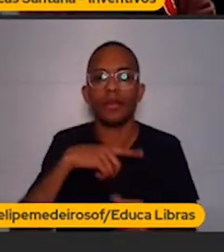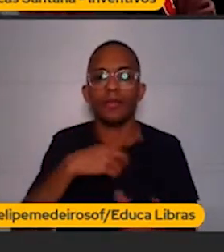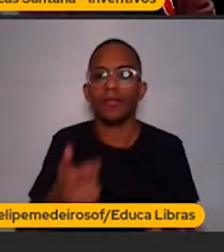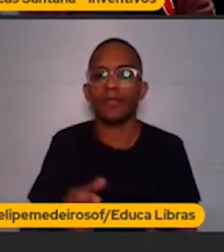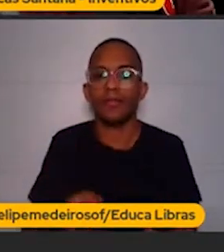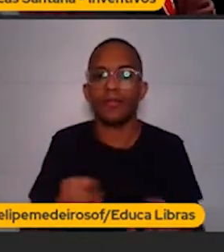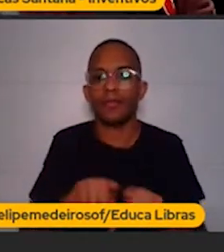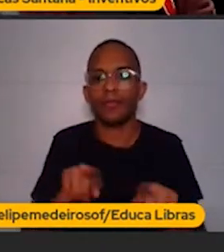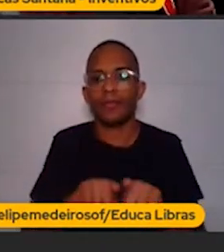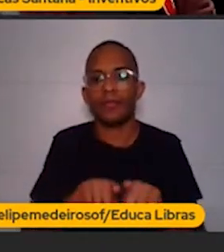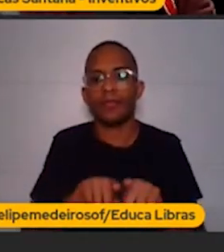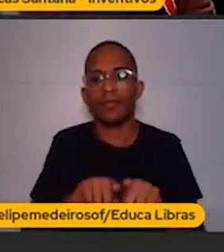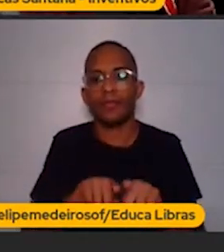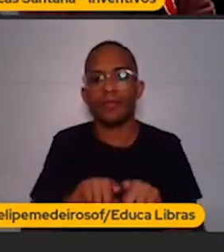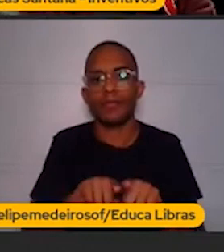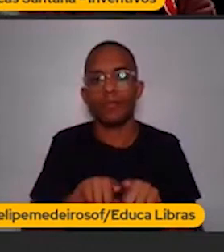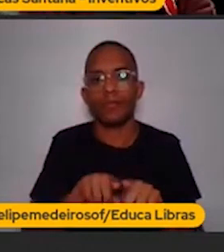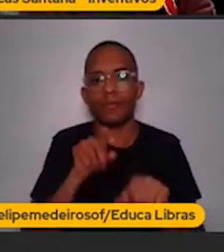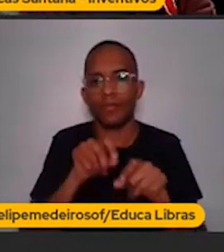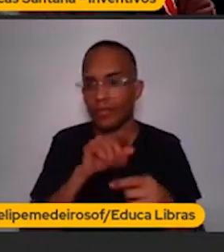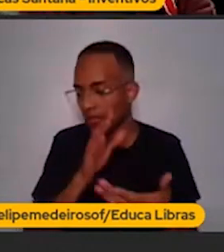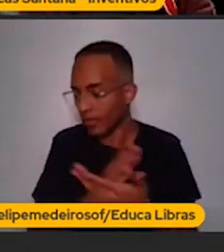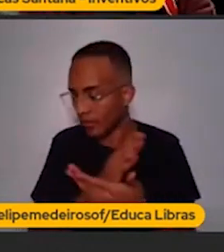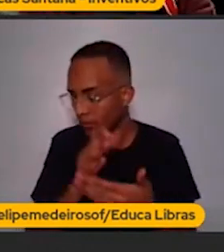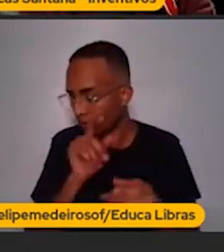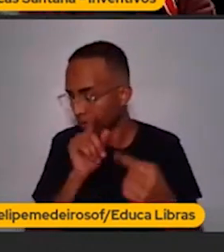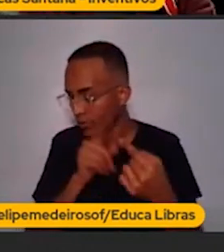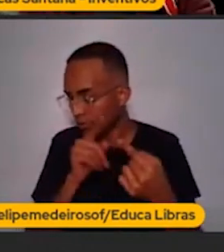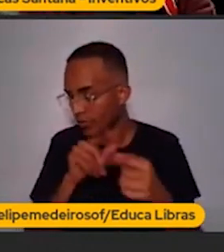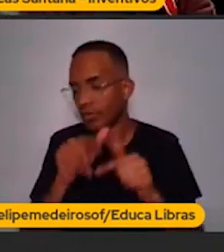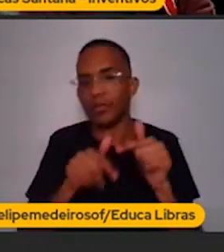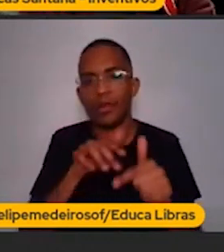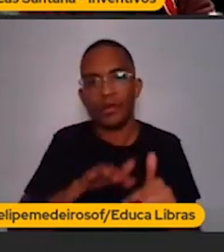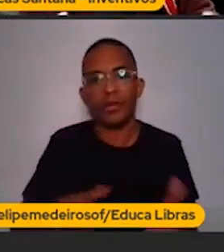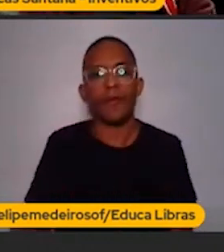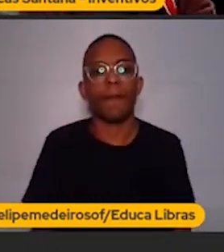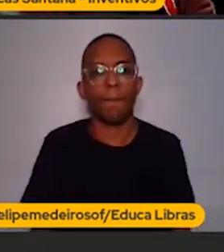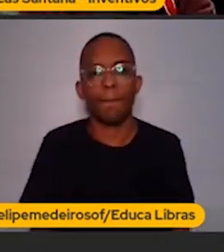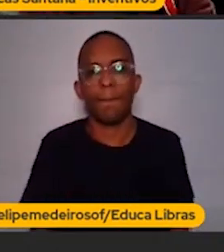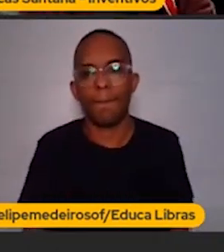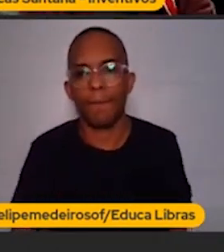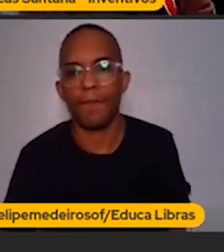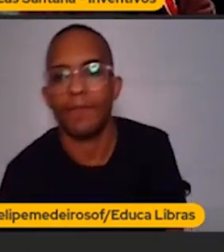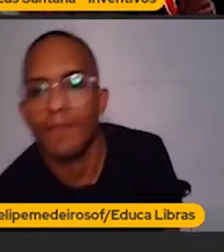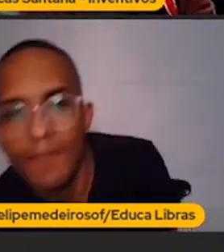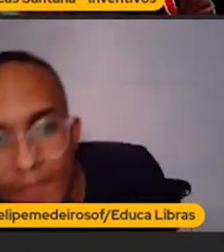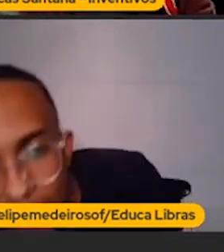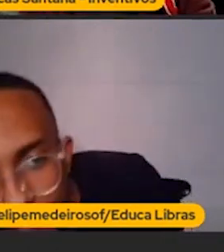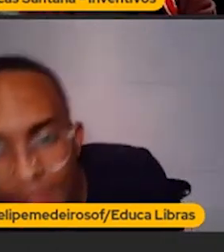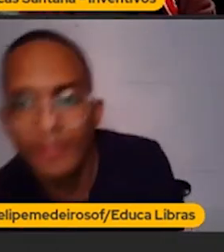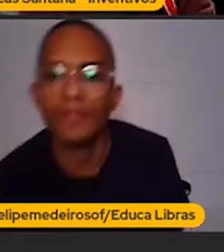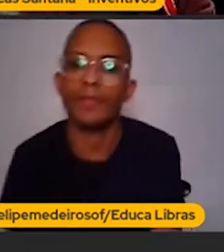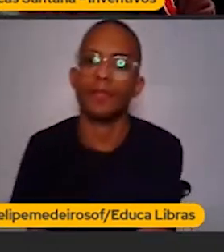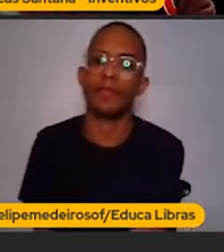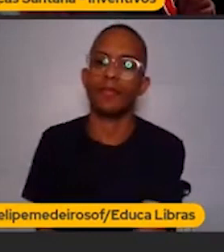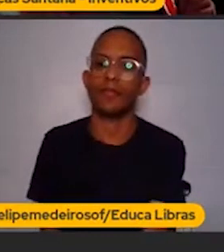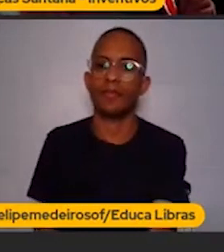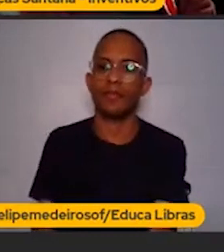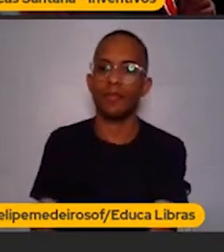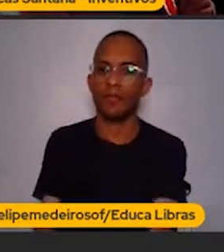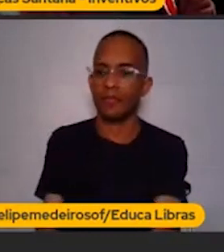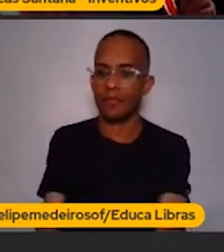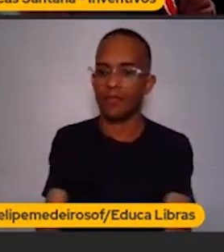sobre um diverso tipo, ou sobre um determinado tipo de serviço, determinado tipo de produto. E esse slide aqui, ele é bem importante